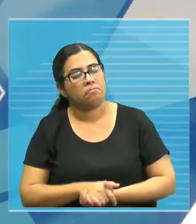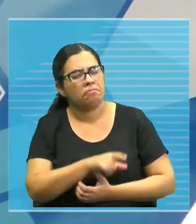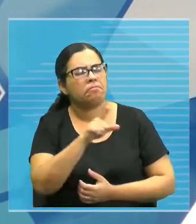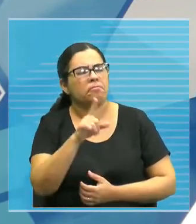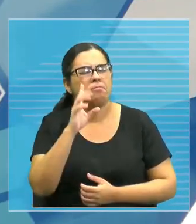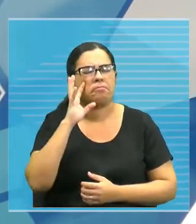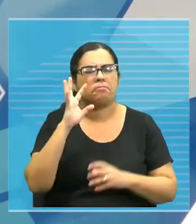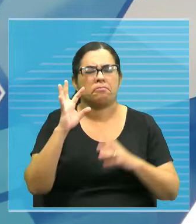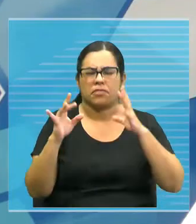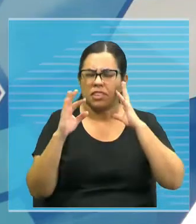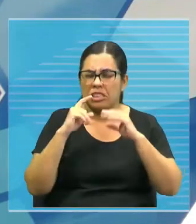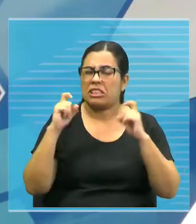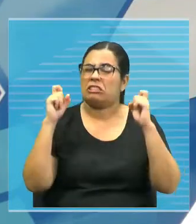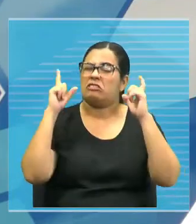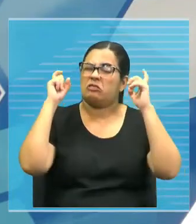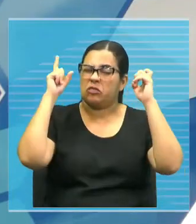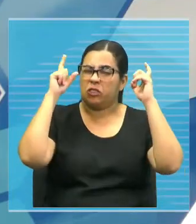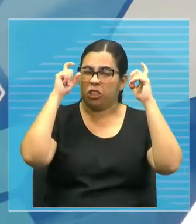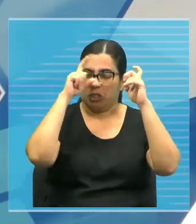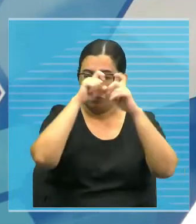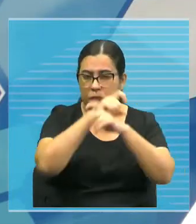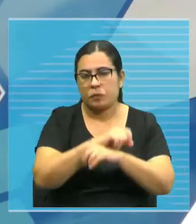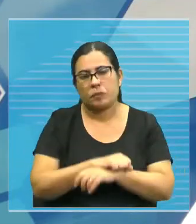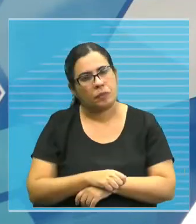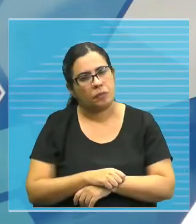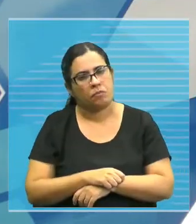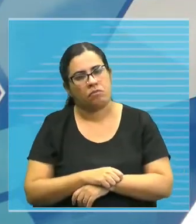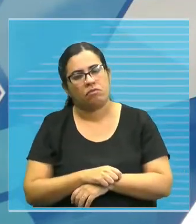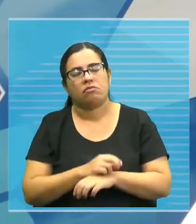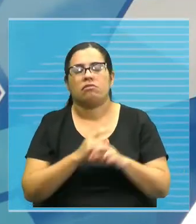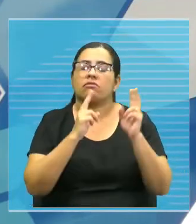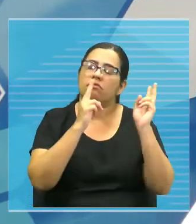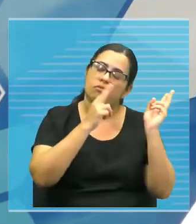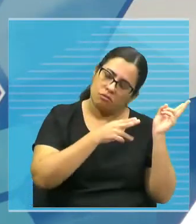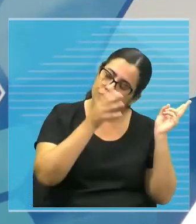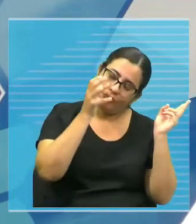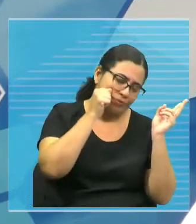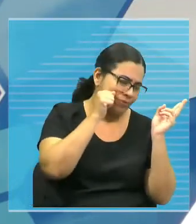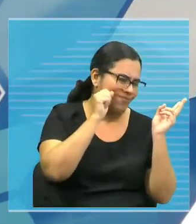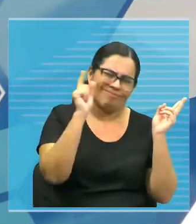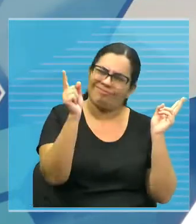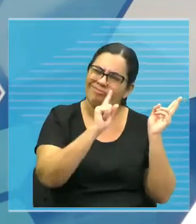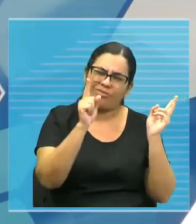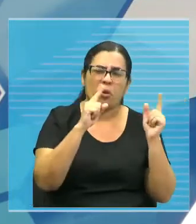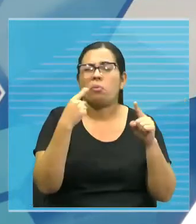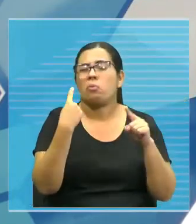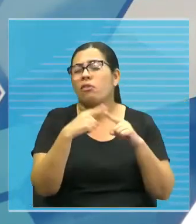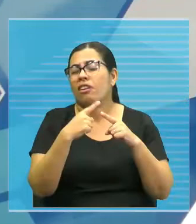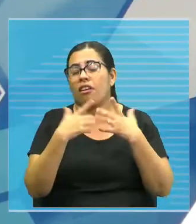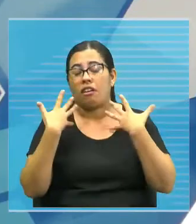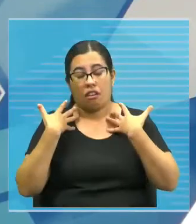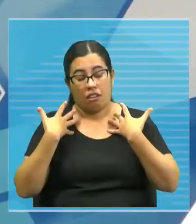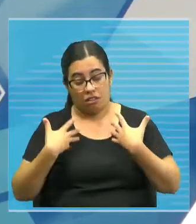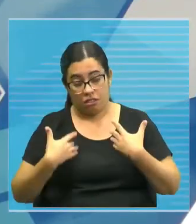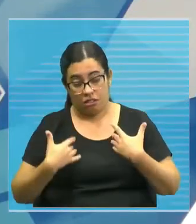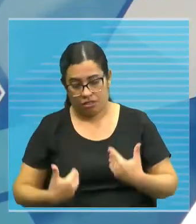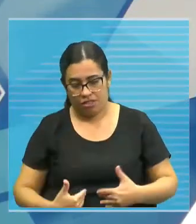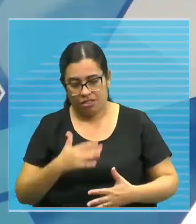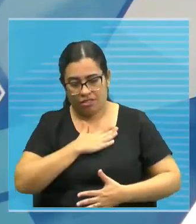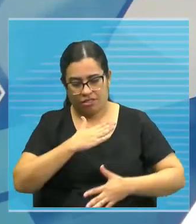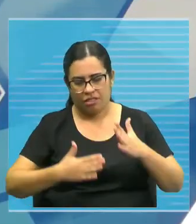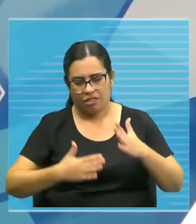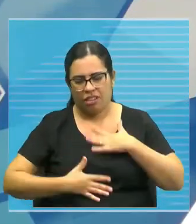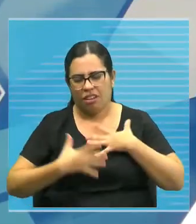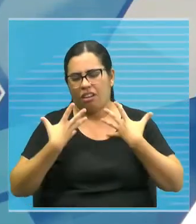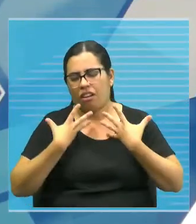Pense num negócio difícil. É o cidadão deitar e dormir. Porque o cansaço físico, ele tem um botão que